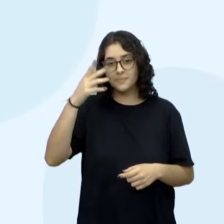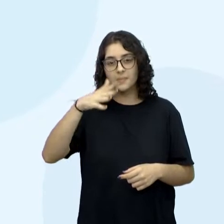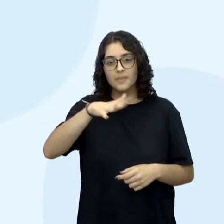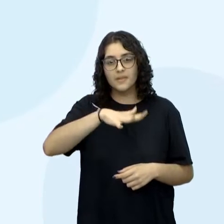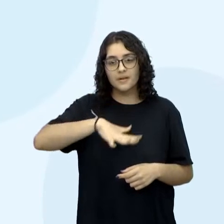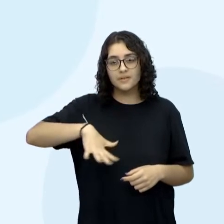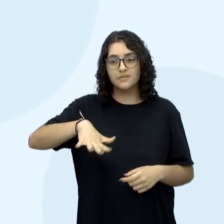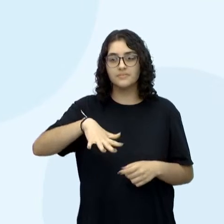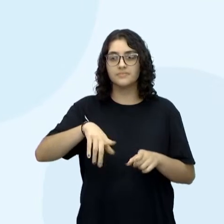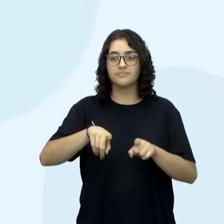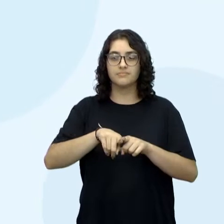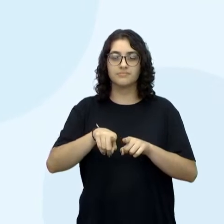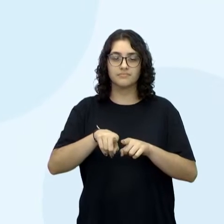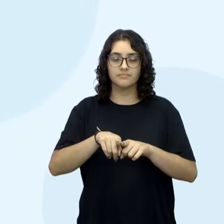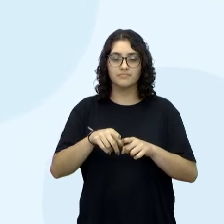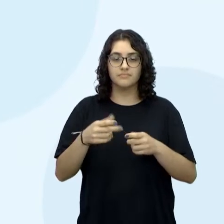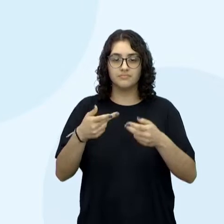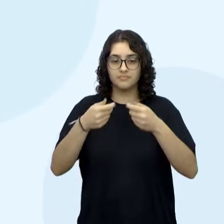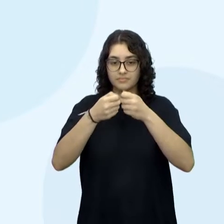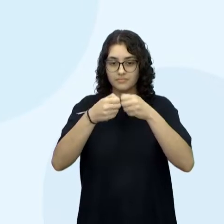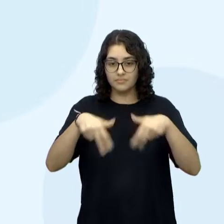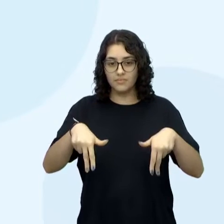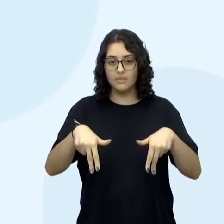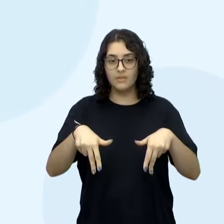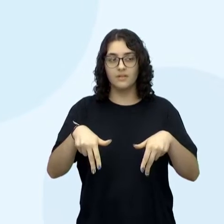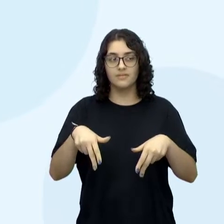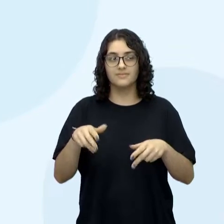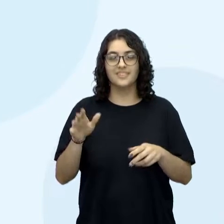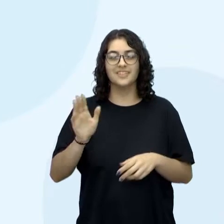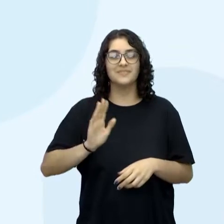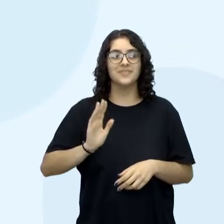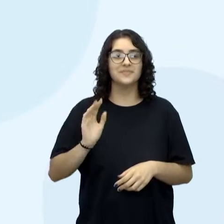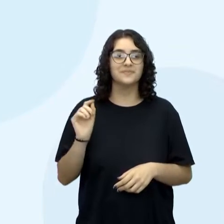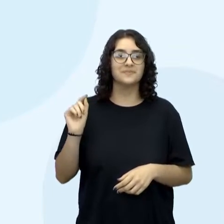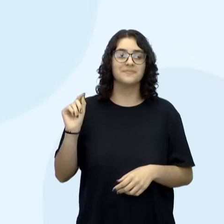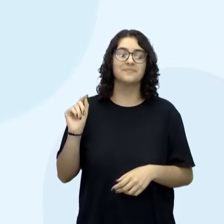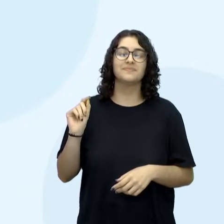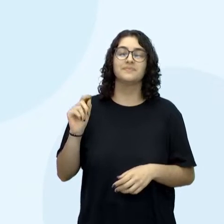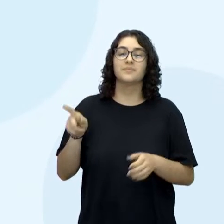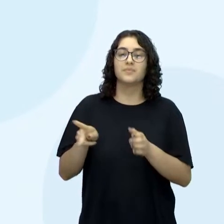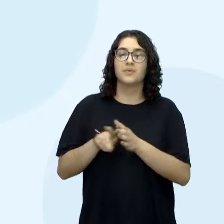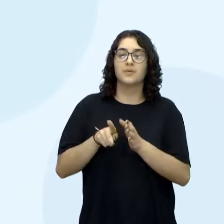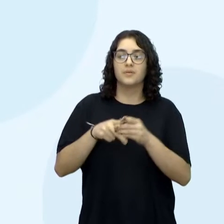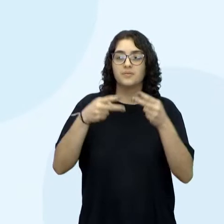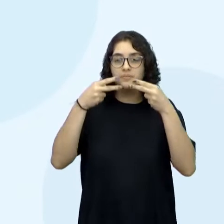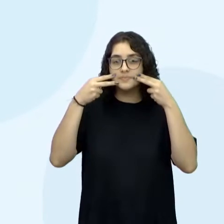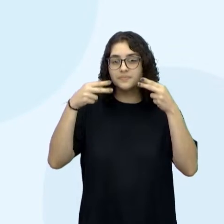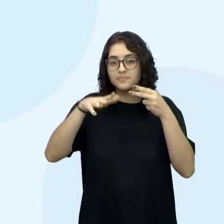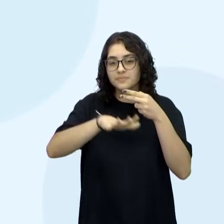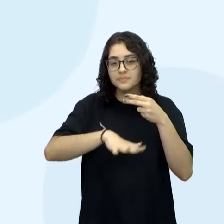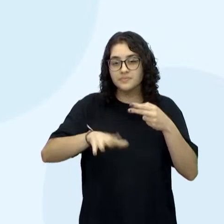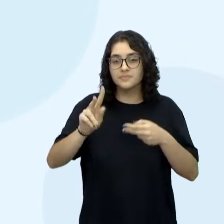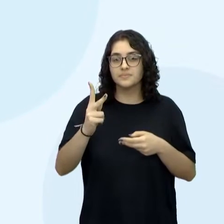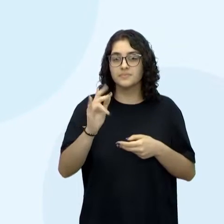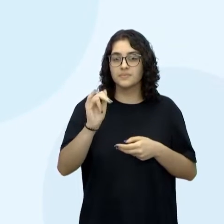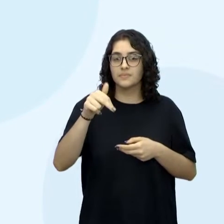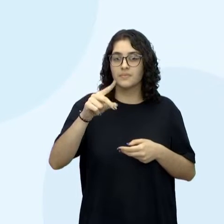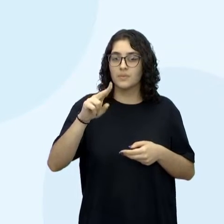são de etnias mais ligadas aos hindus, né, a mongóis, tal,